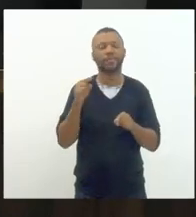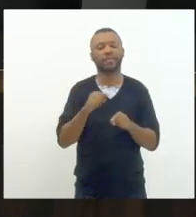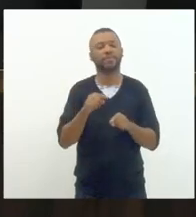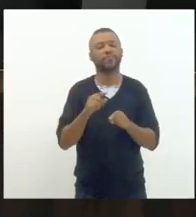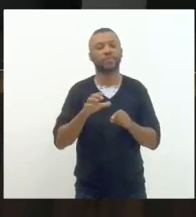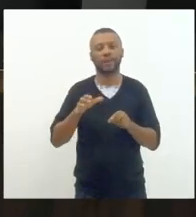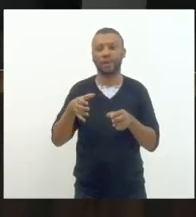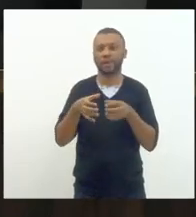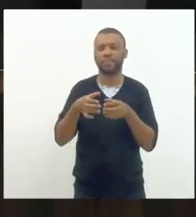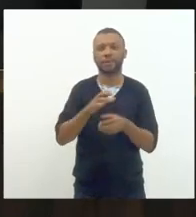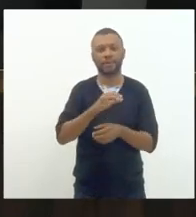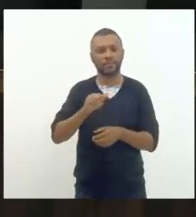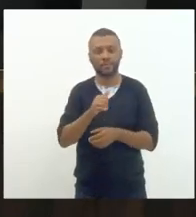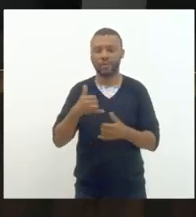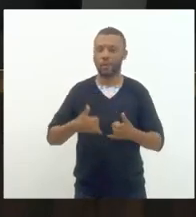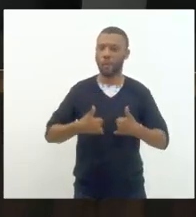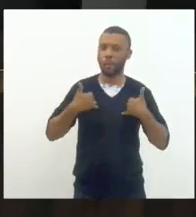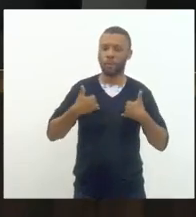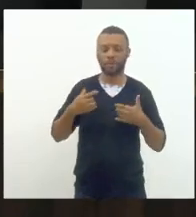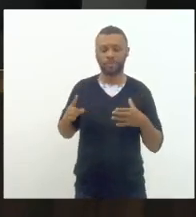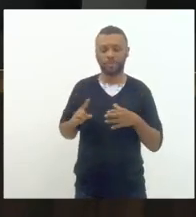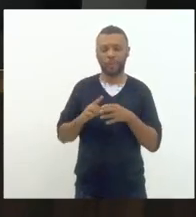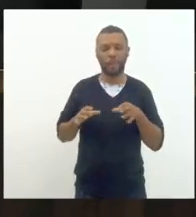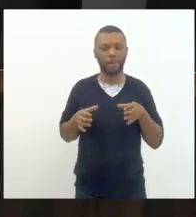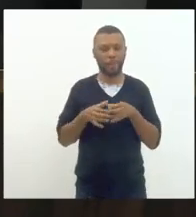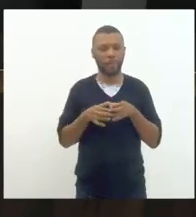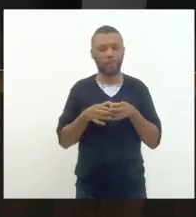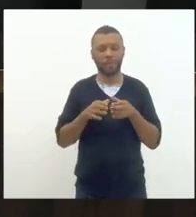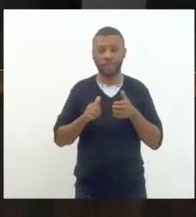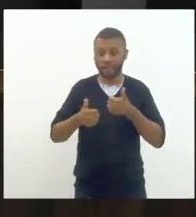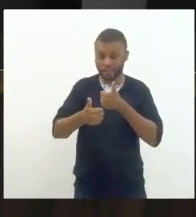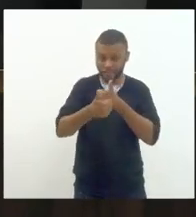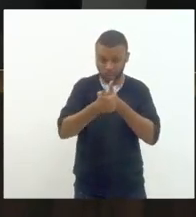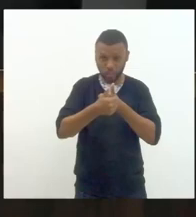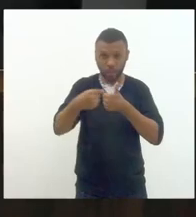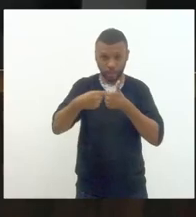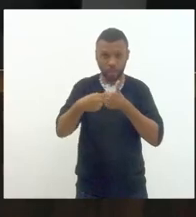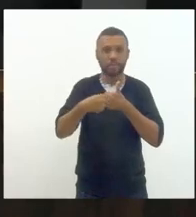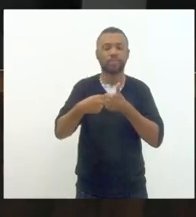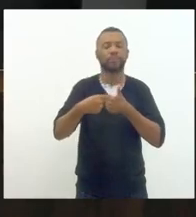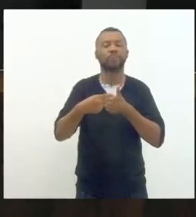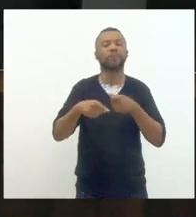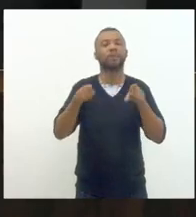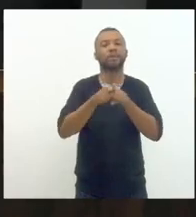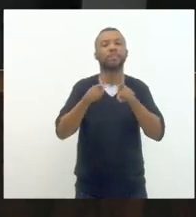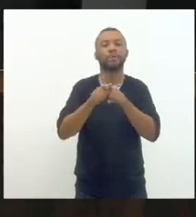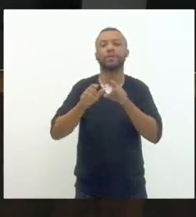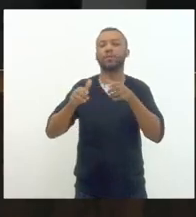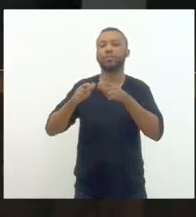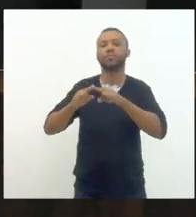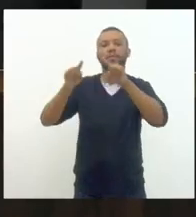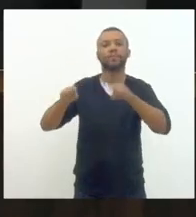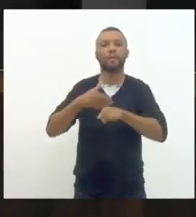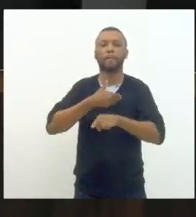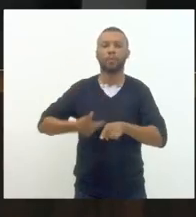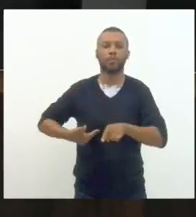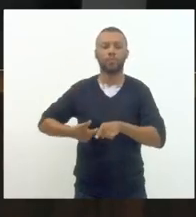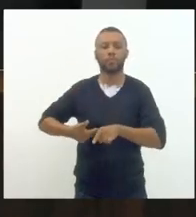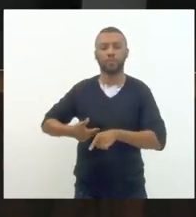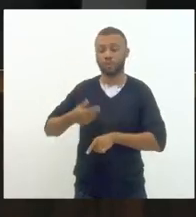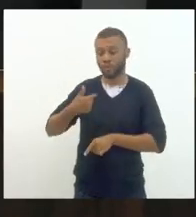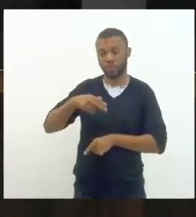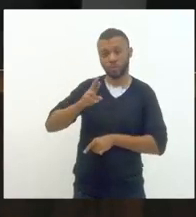equipe da CCJ, que eu tenho muito orgulho de ser membro efetivo, titular, e também da Comissão de Servidores Públicos, que sou o